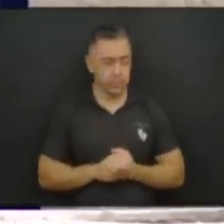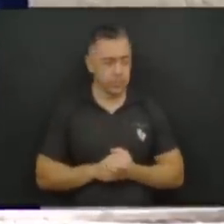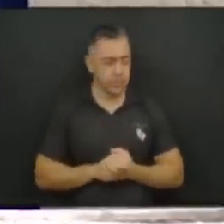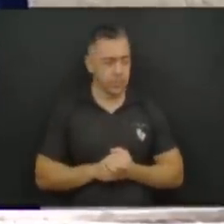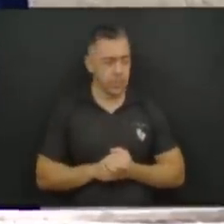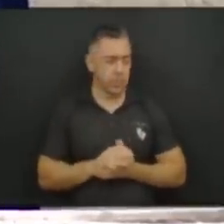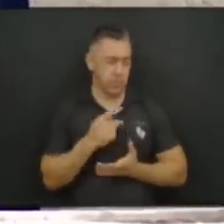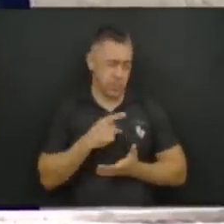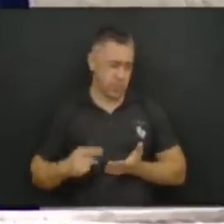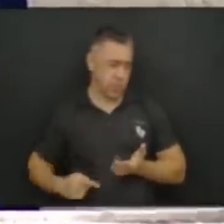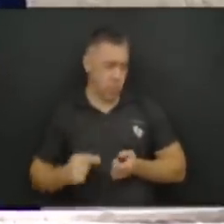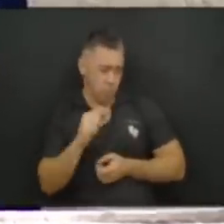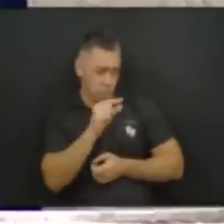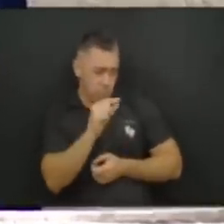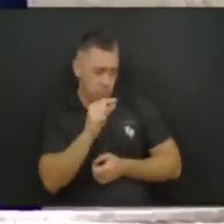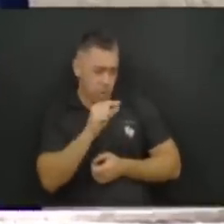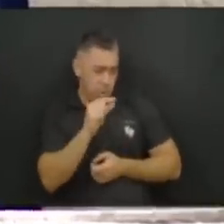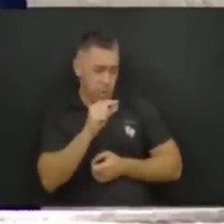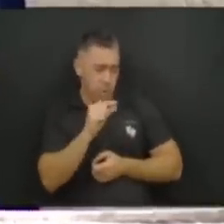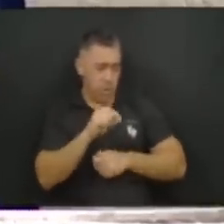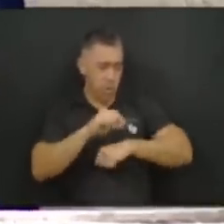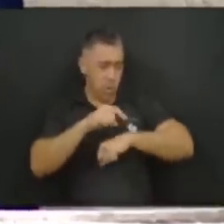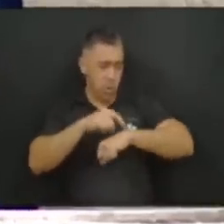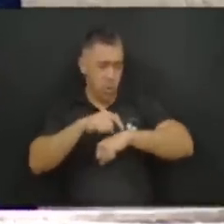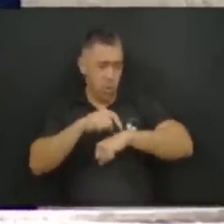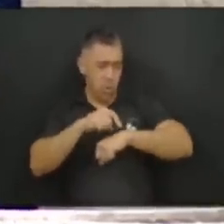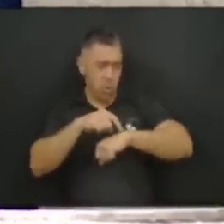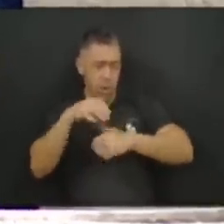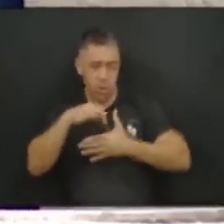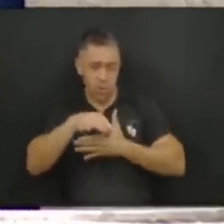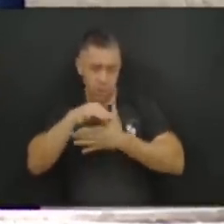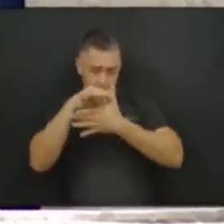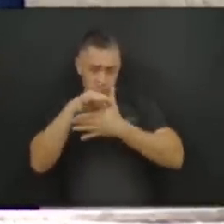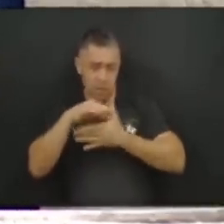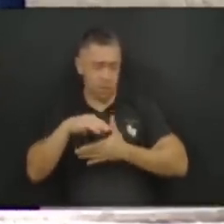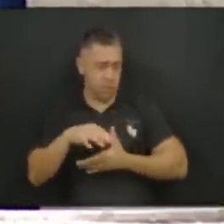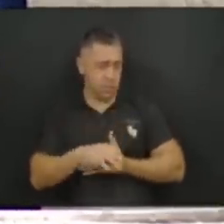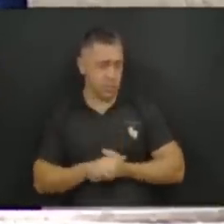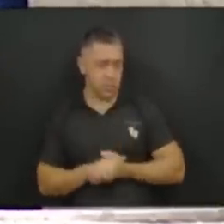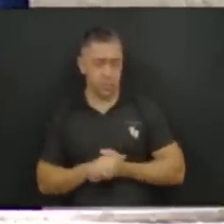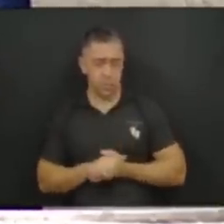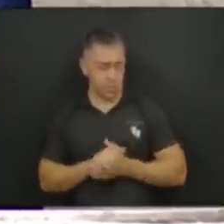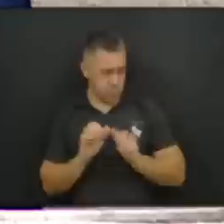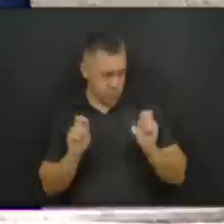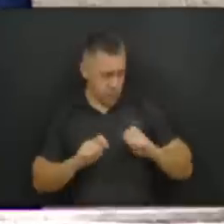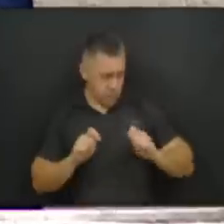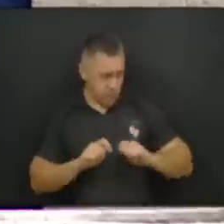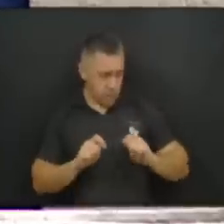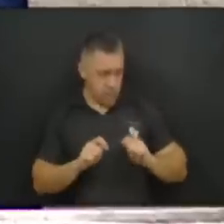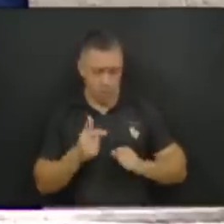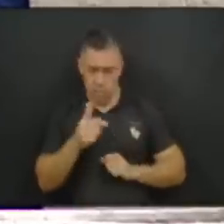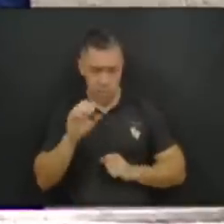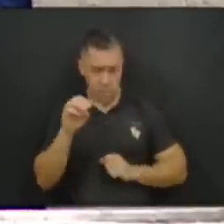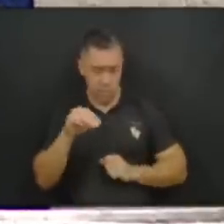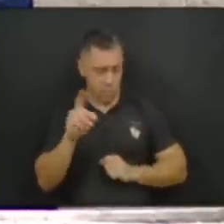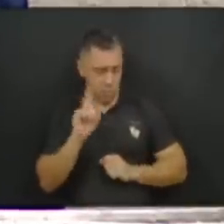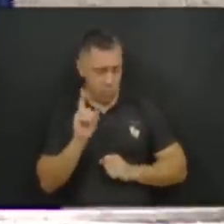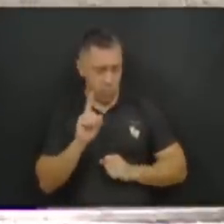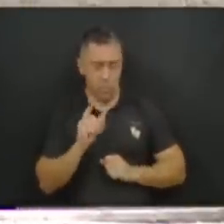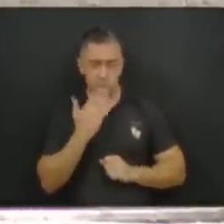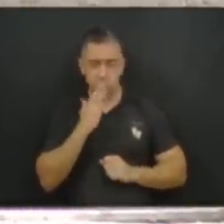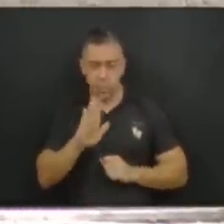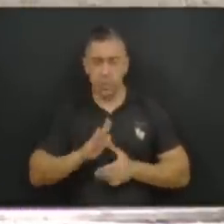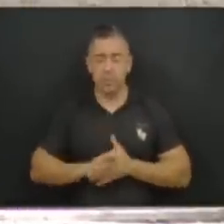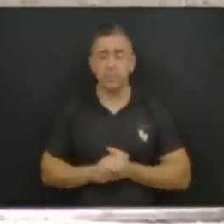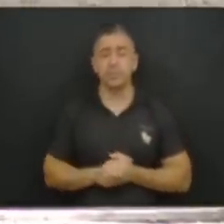presidente eu gostaria de usar um pedacinho pois não do horário do horário da liderança Ok permite não será 10 minutos eles Eu